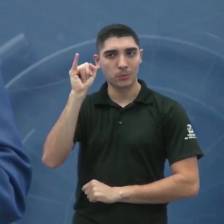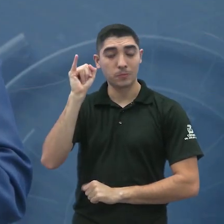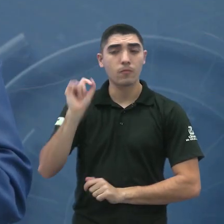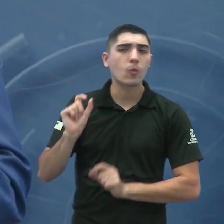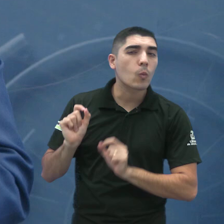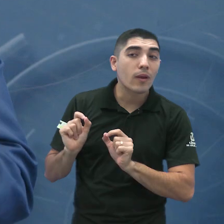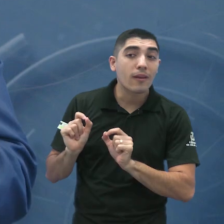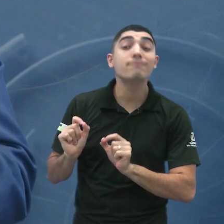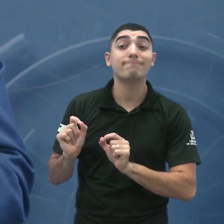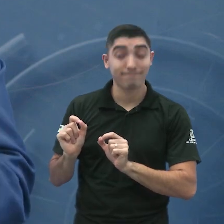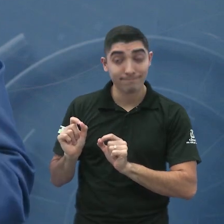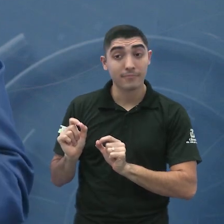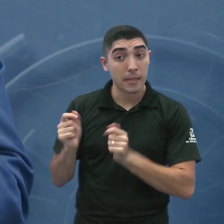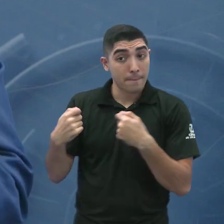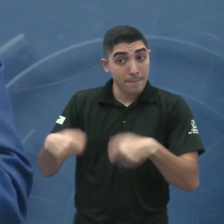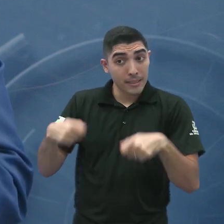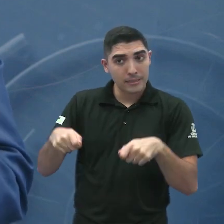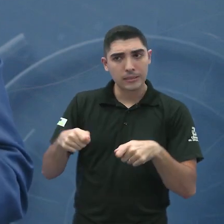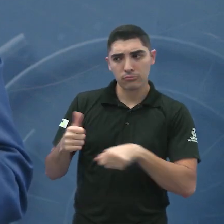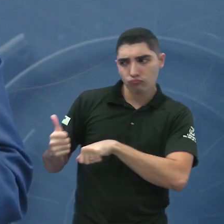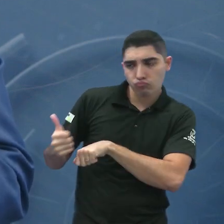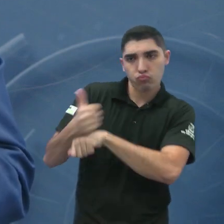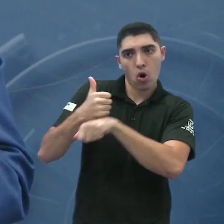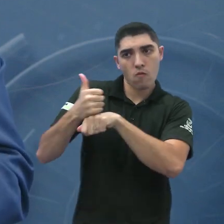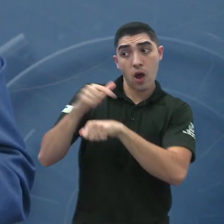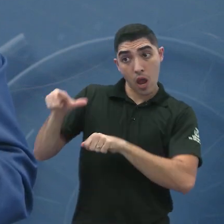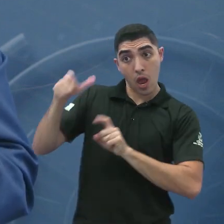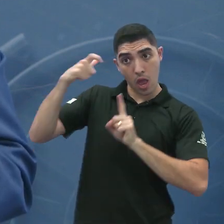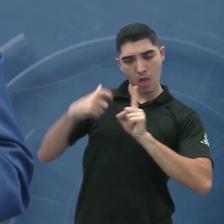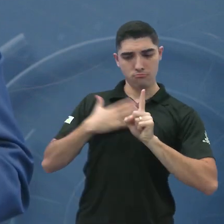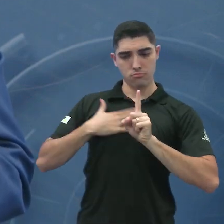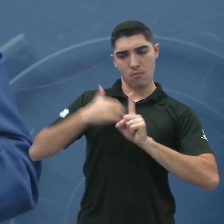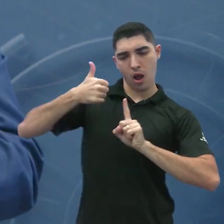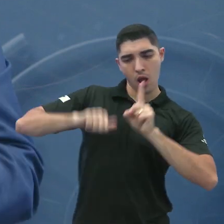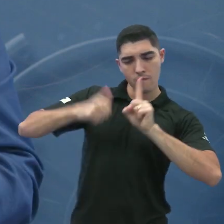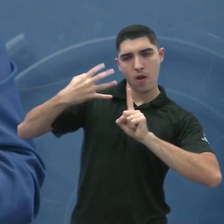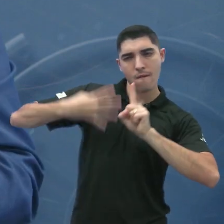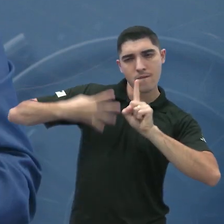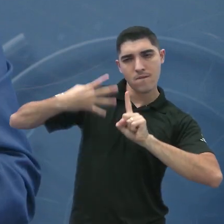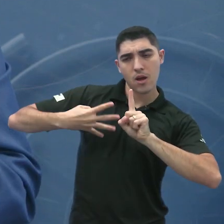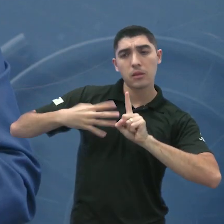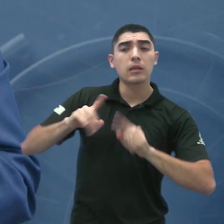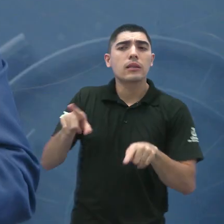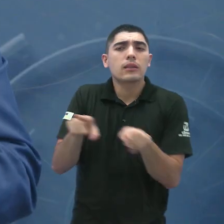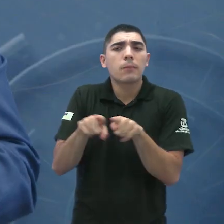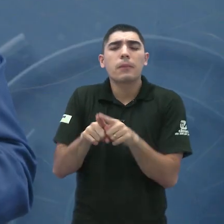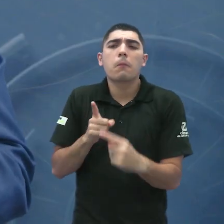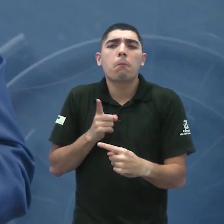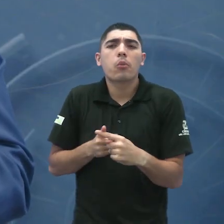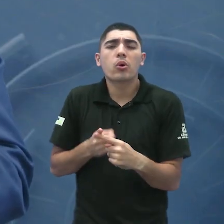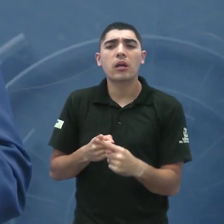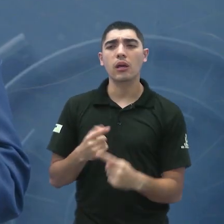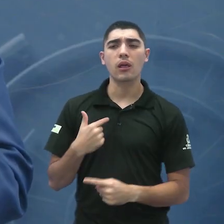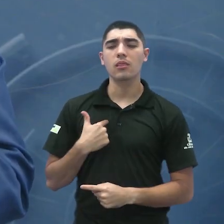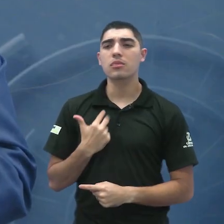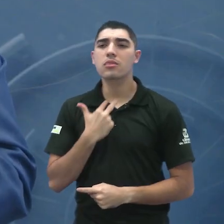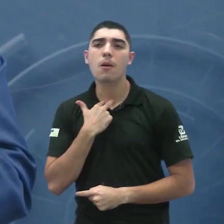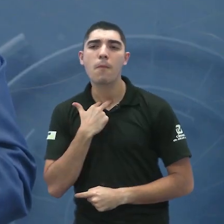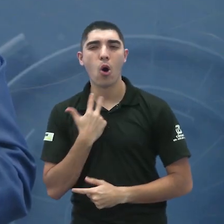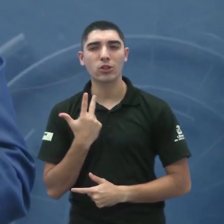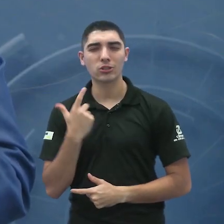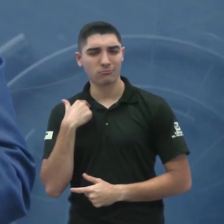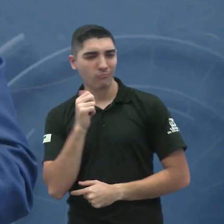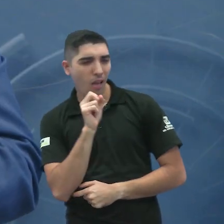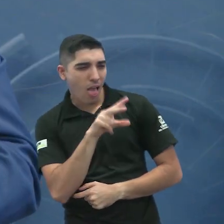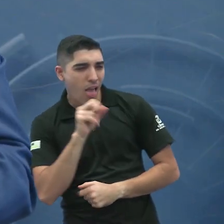nesse debate, a importância de um diagnóstico profissional e por que eles não podem ser substituídos